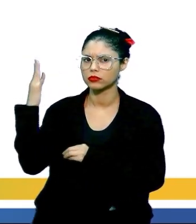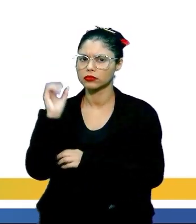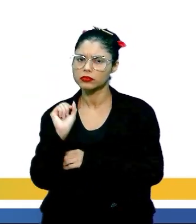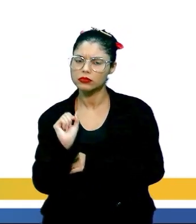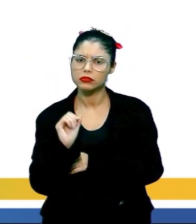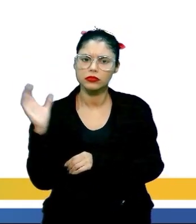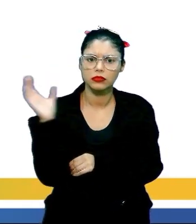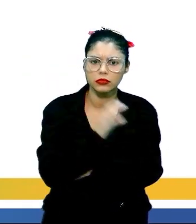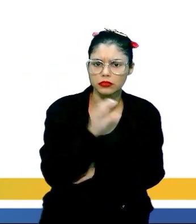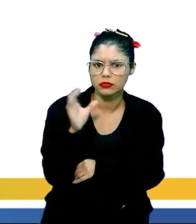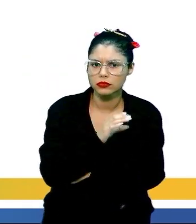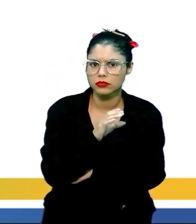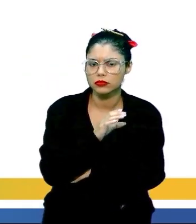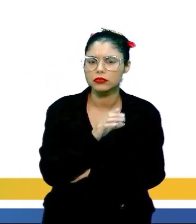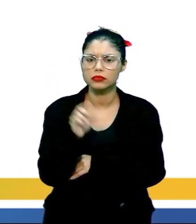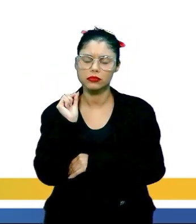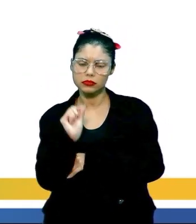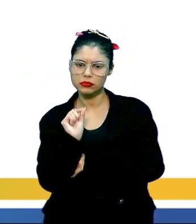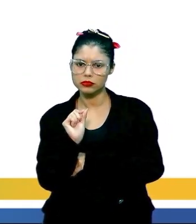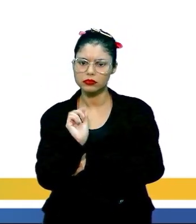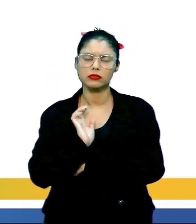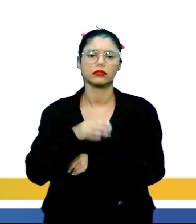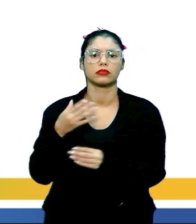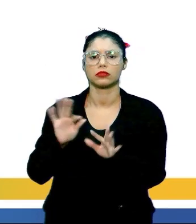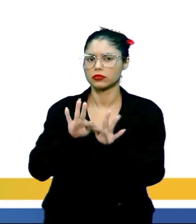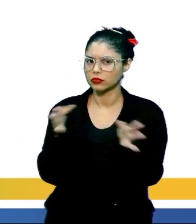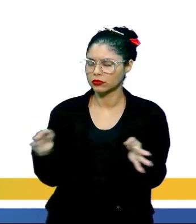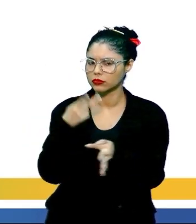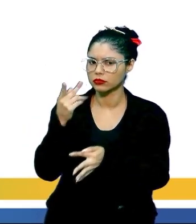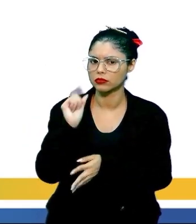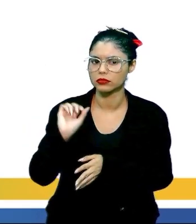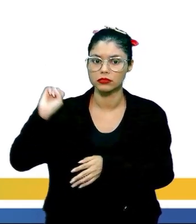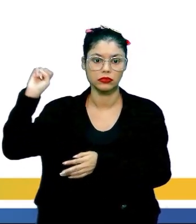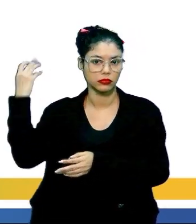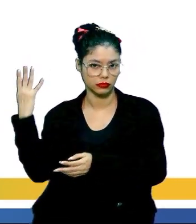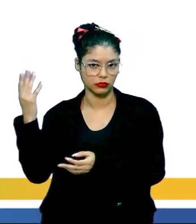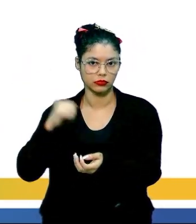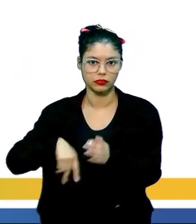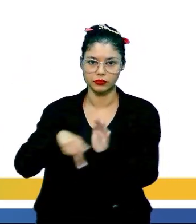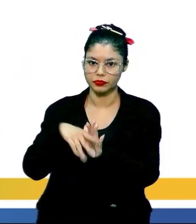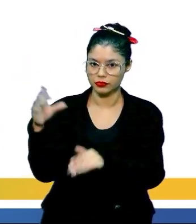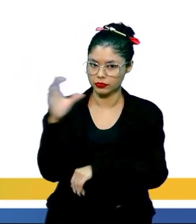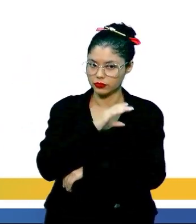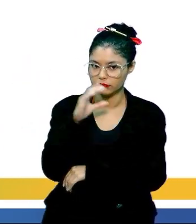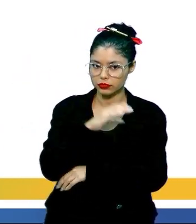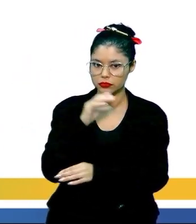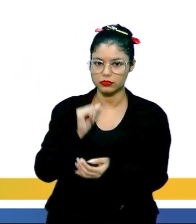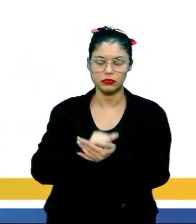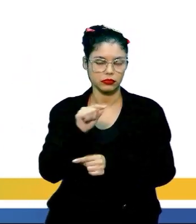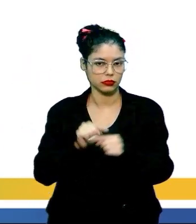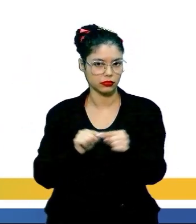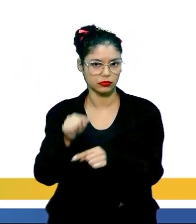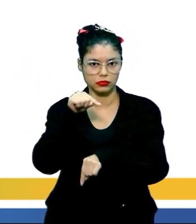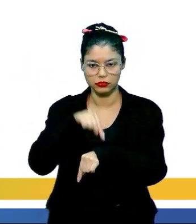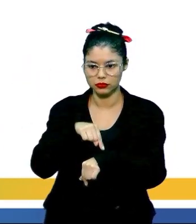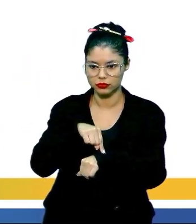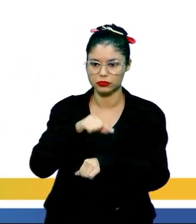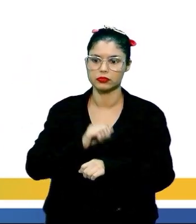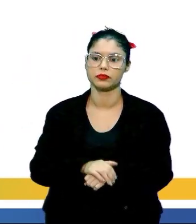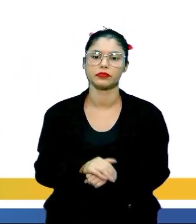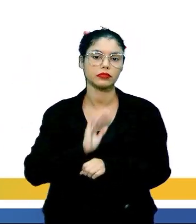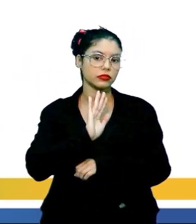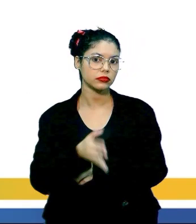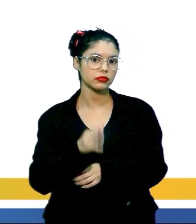em aceleração instantânea, é simplesmente aquela aceleração que ocorre em uma determinada velocidade e é dividida por um tempo.